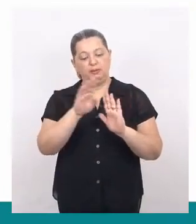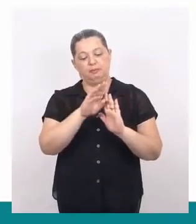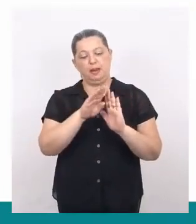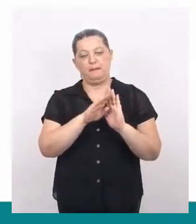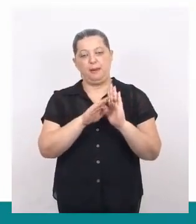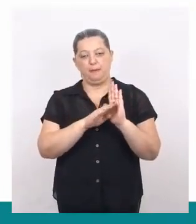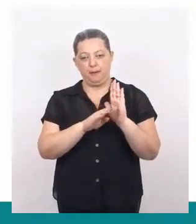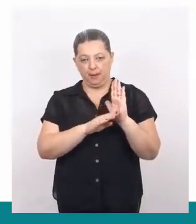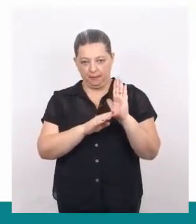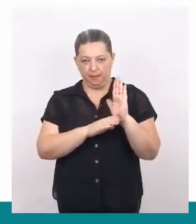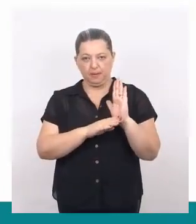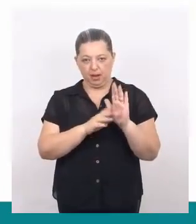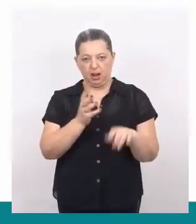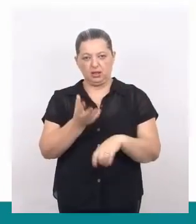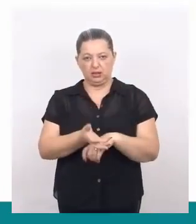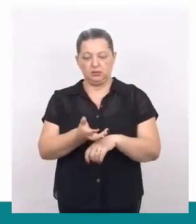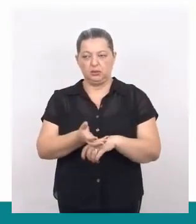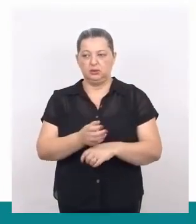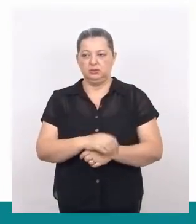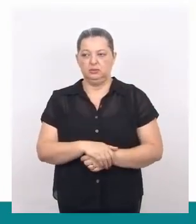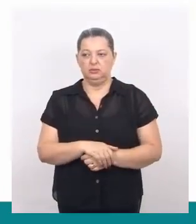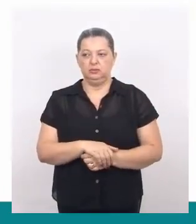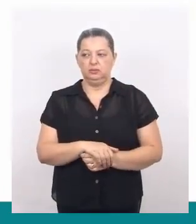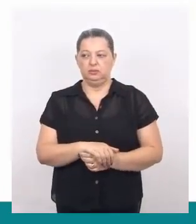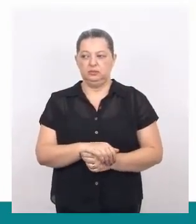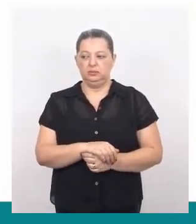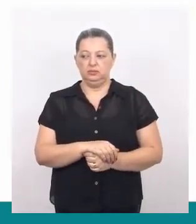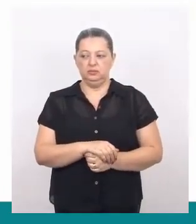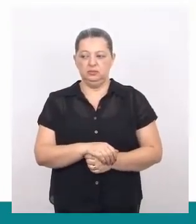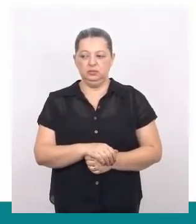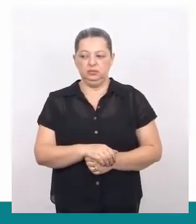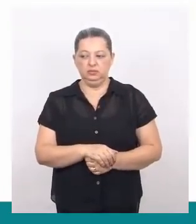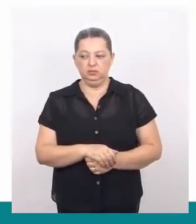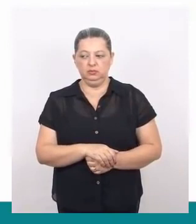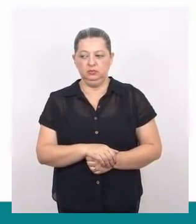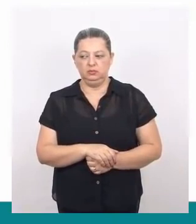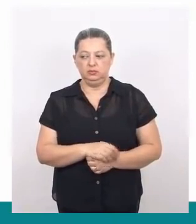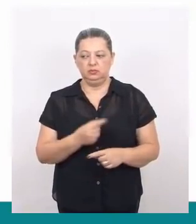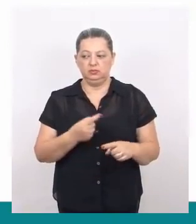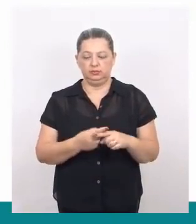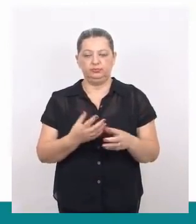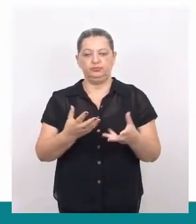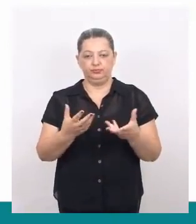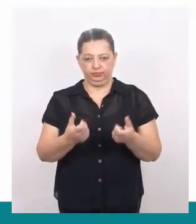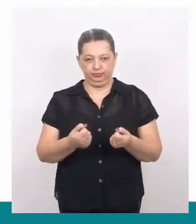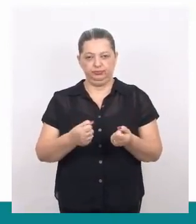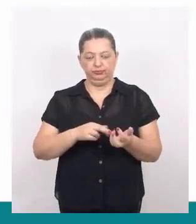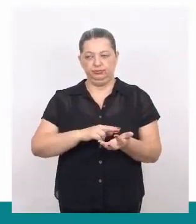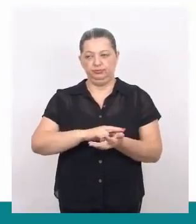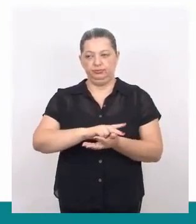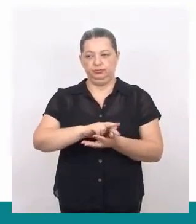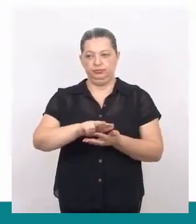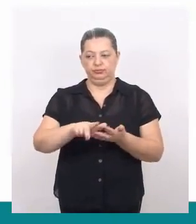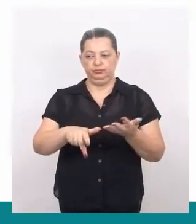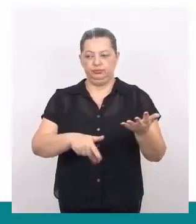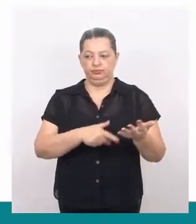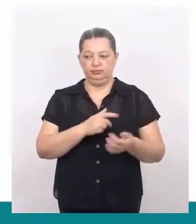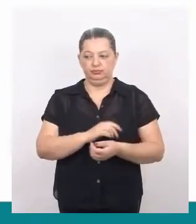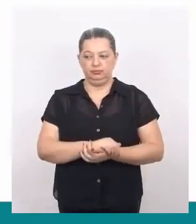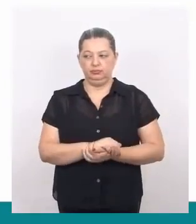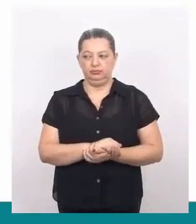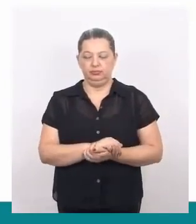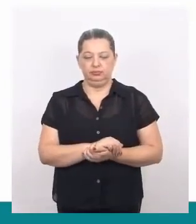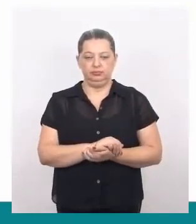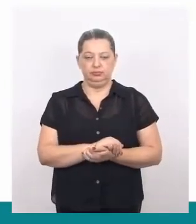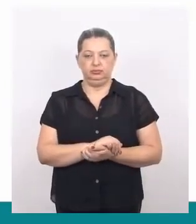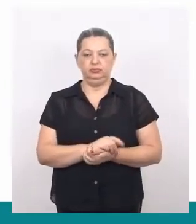naquela disciplina. Hoje, foi um pedido que a gente recebeu muito durante a OT, o sistema vai trazer para ele a